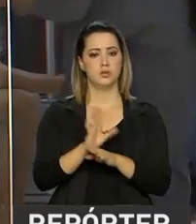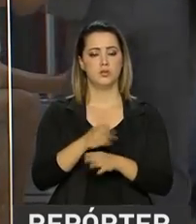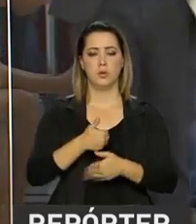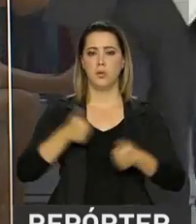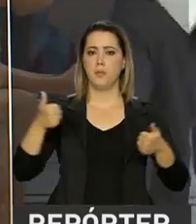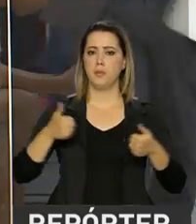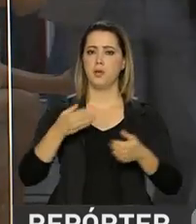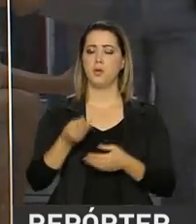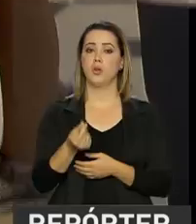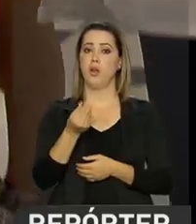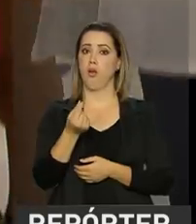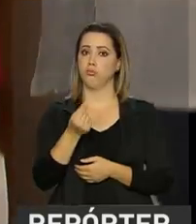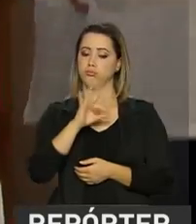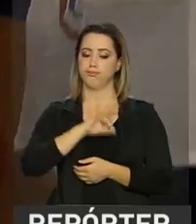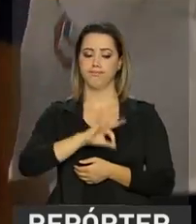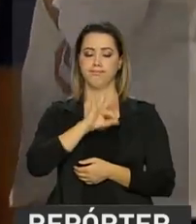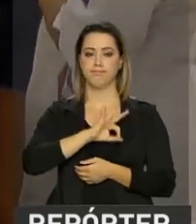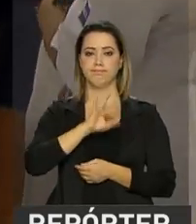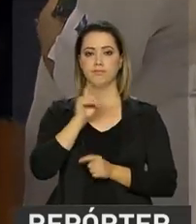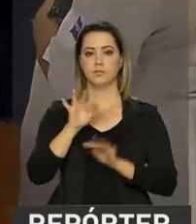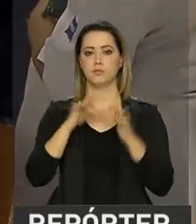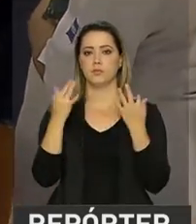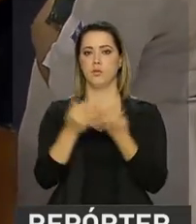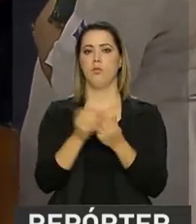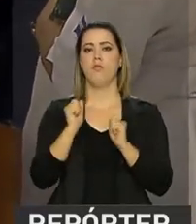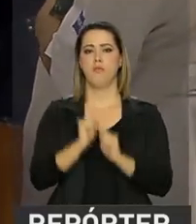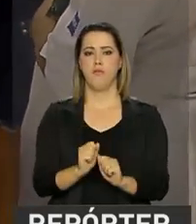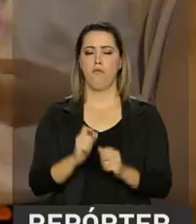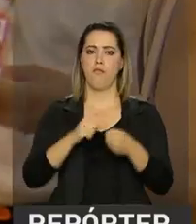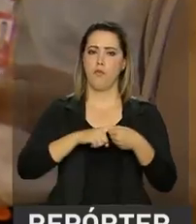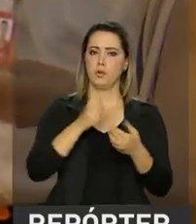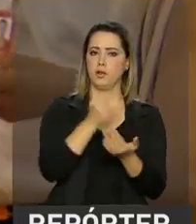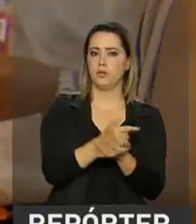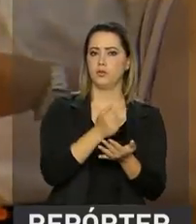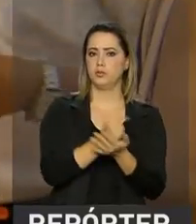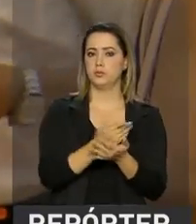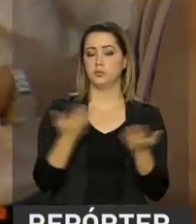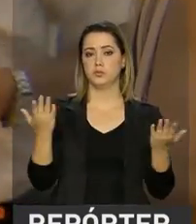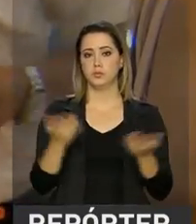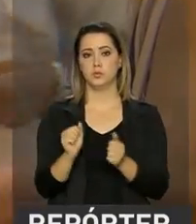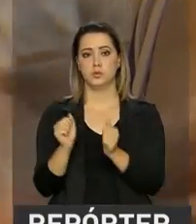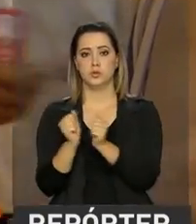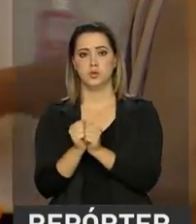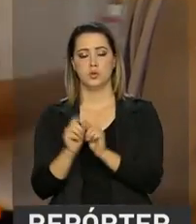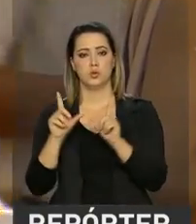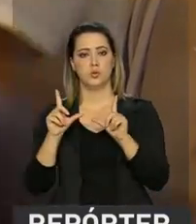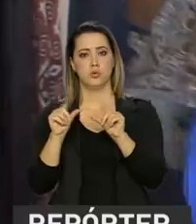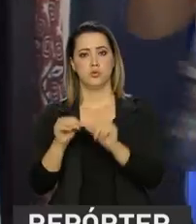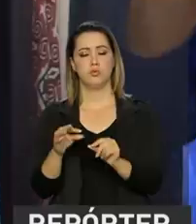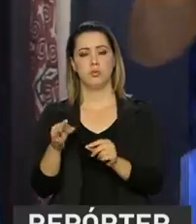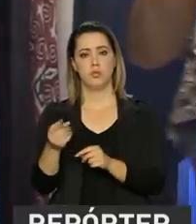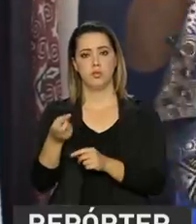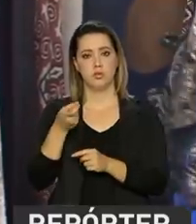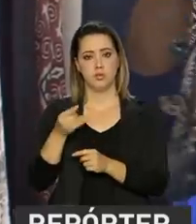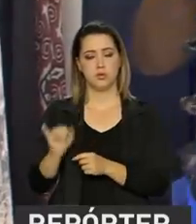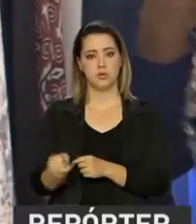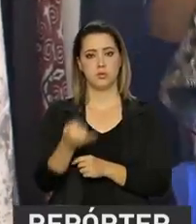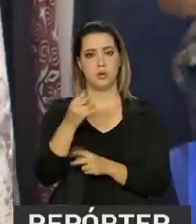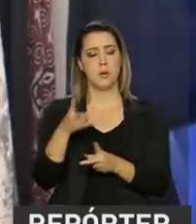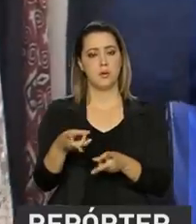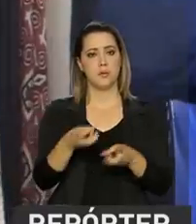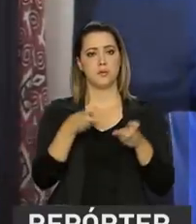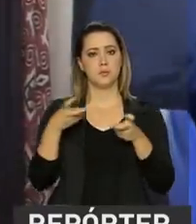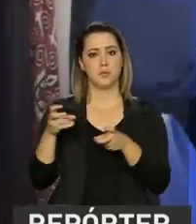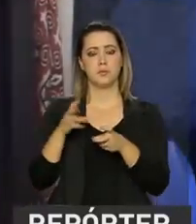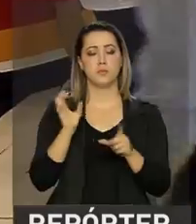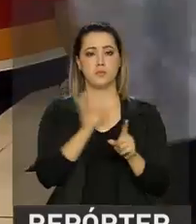a renda das famílias e permitiu que elas retomassem o consumo. Aliada à atual redução das taxas de juros, a expectativa é de que